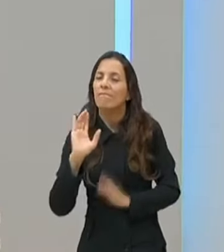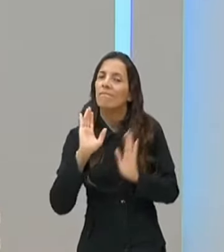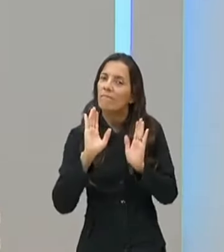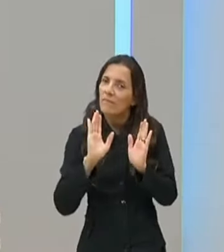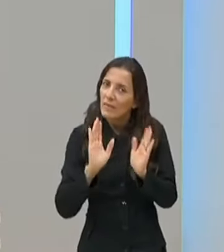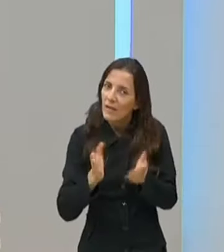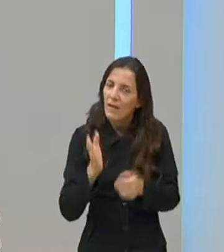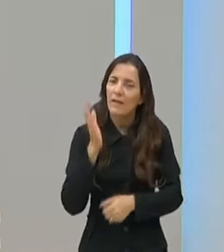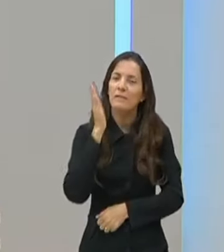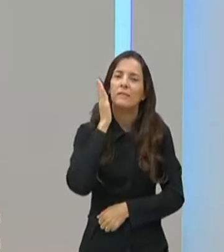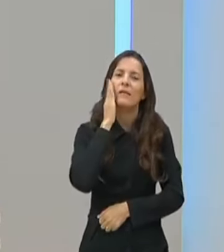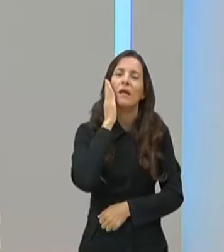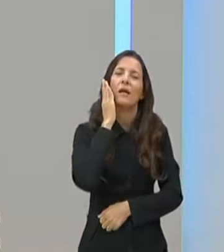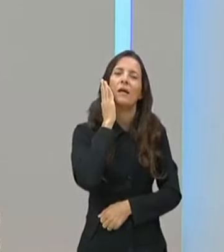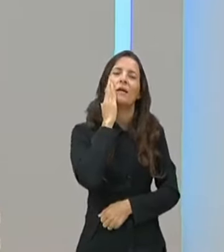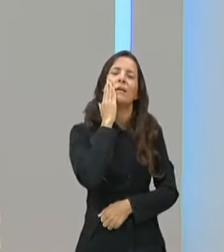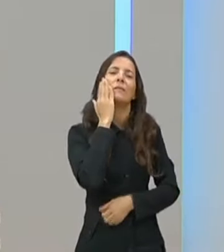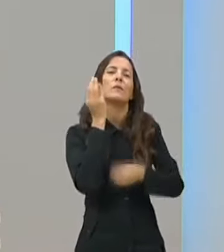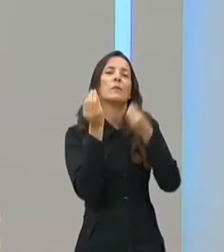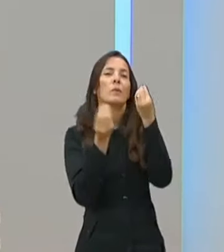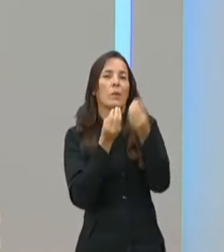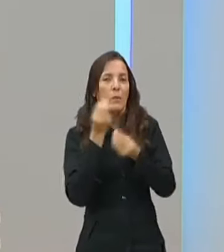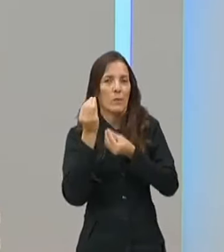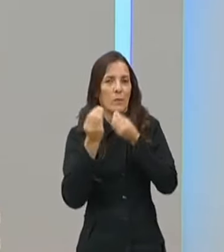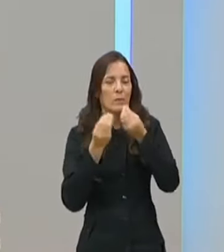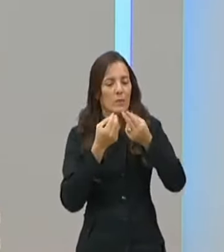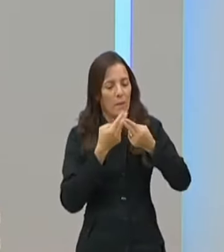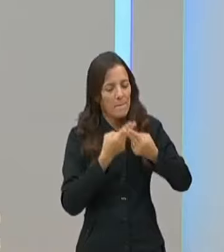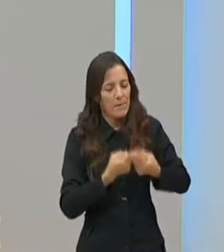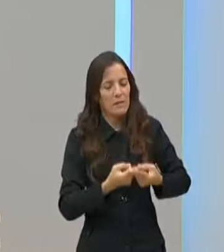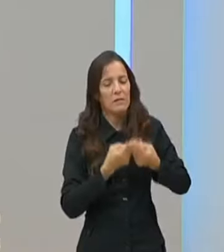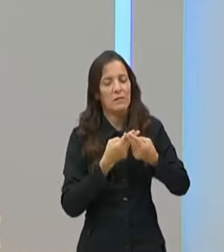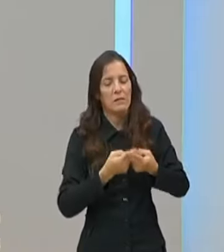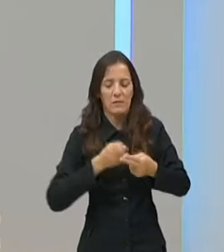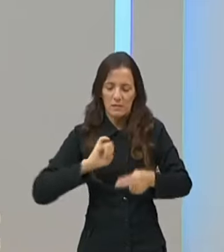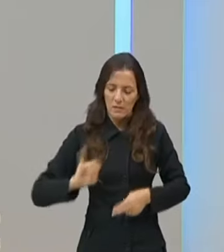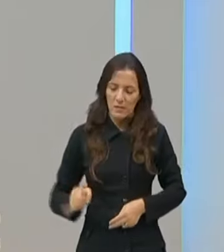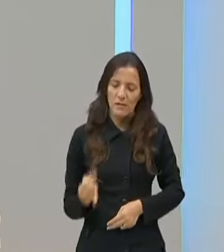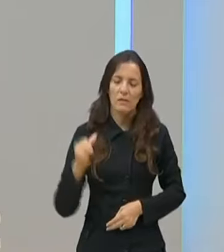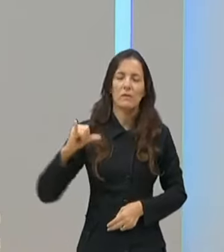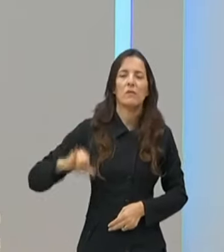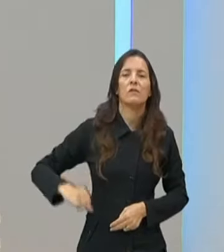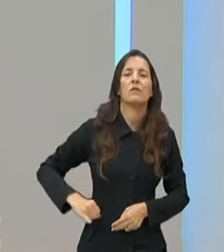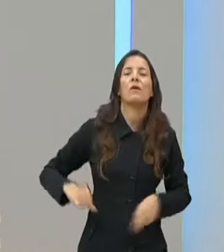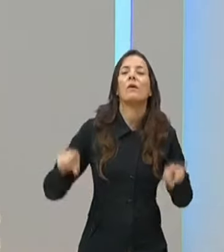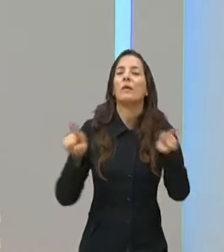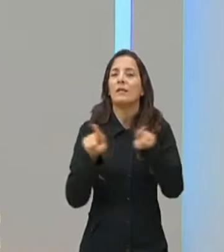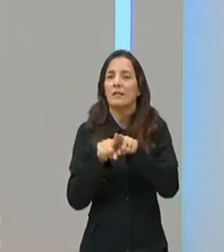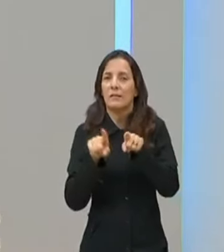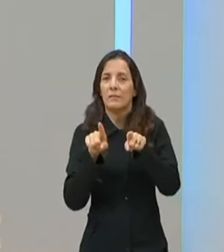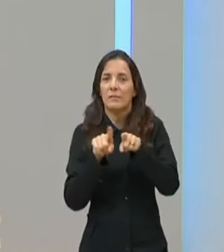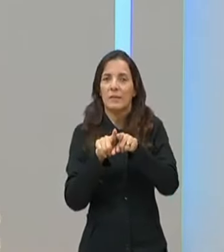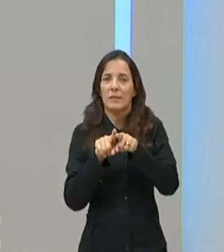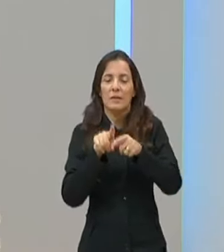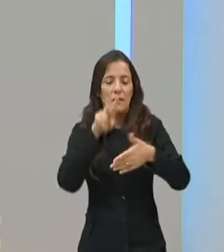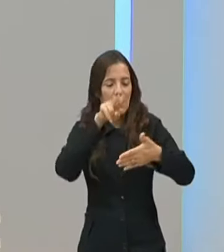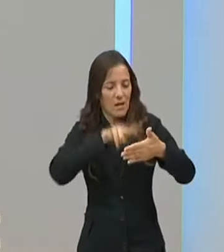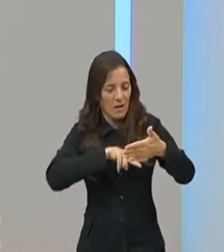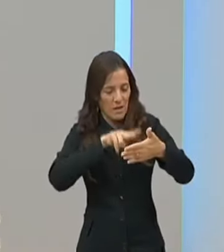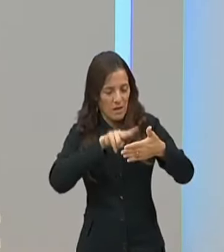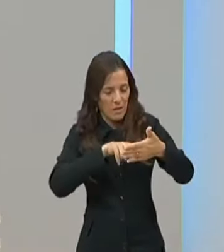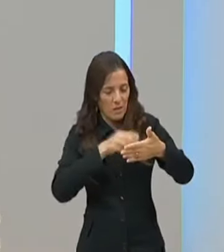Ouvistes qual foi a paciência de Jó, e vistes o fim que o Senhor lhe